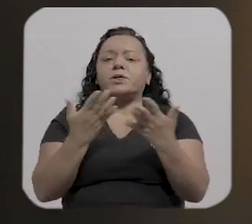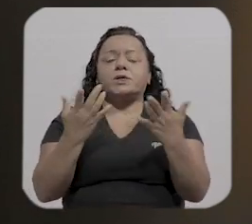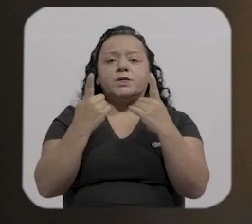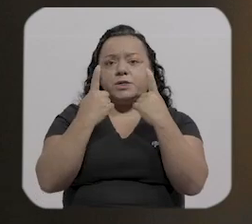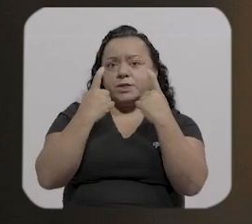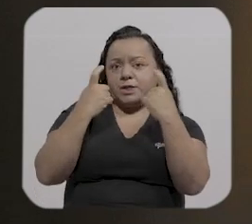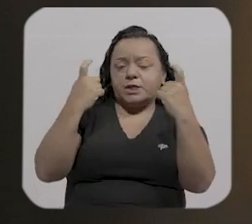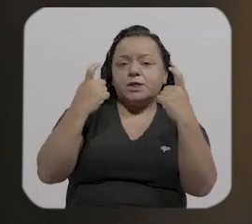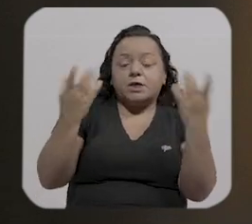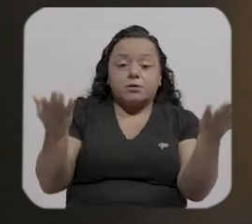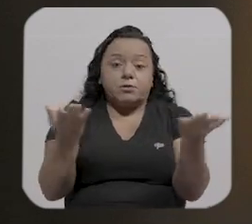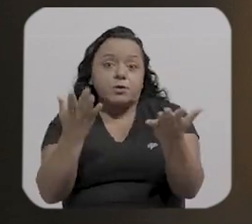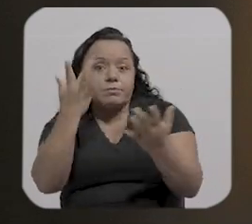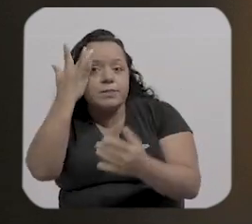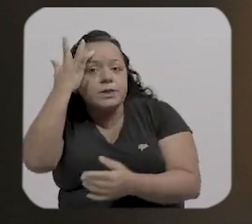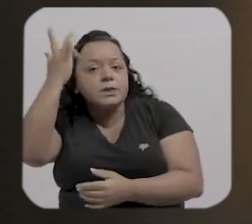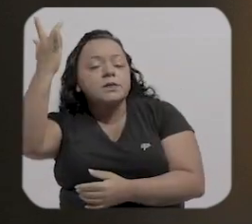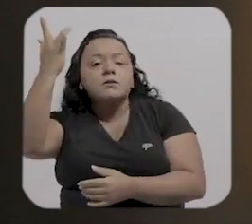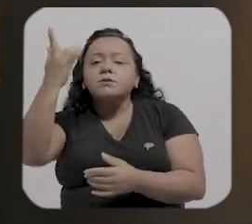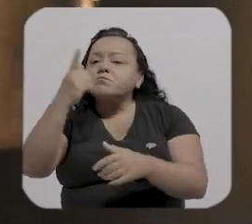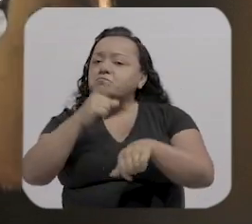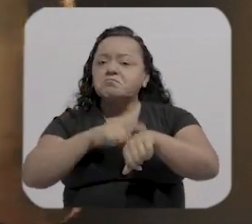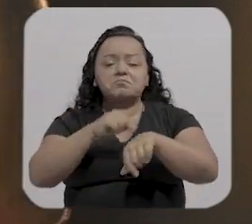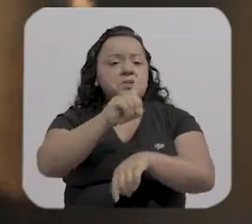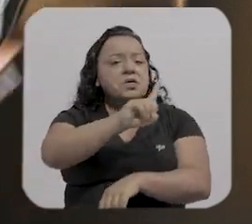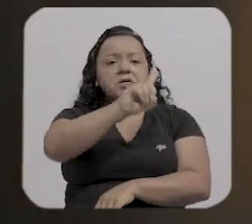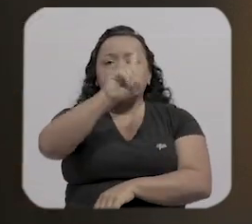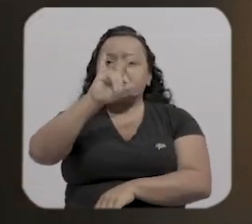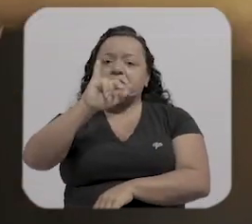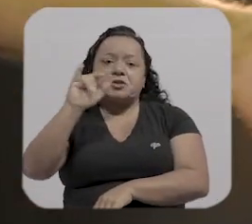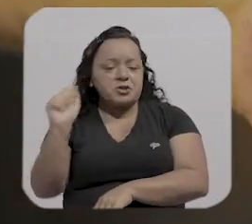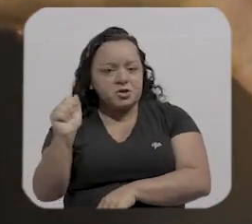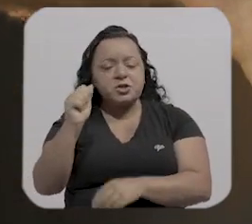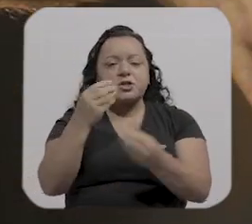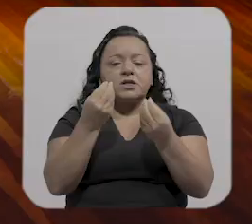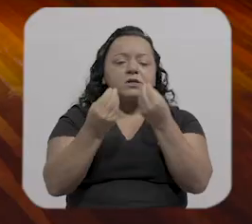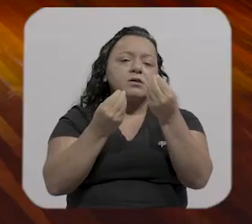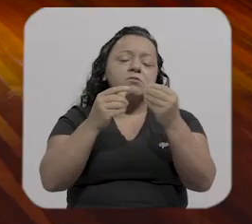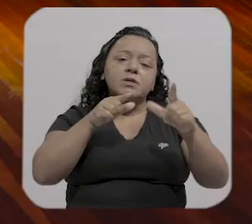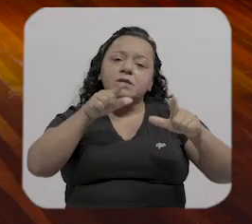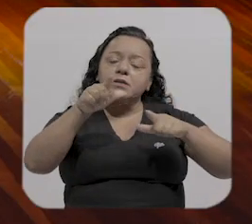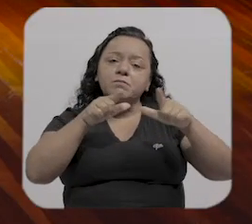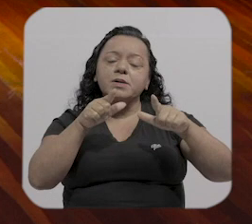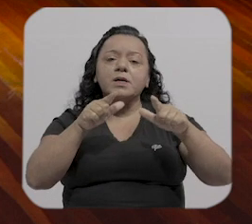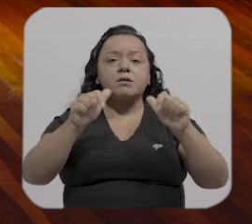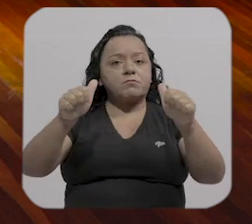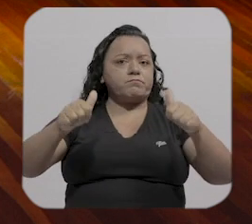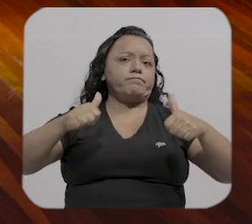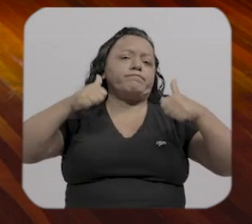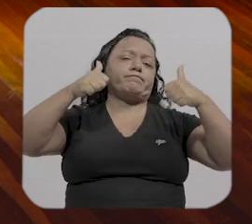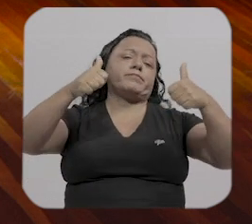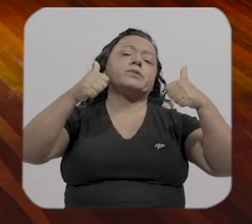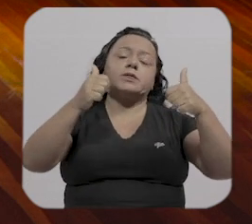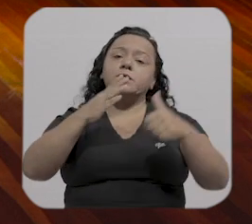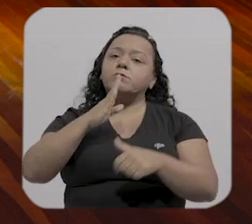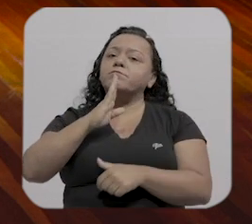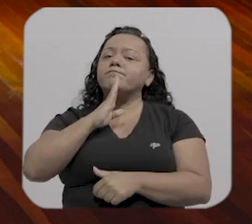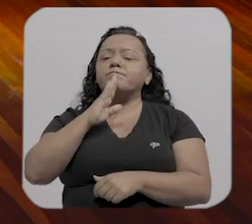né? Não interessa se seja hoje, amanhã, não tem data para se tornar um trabalho super